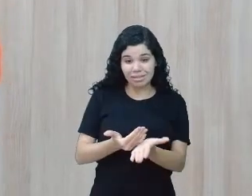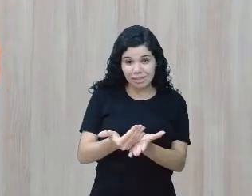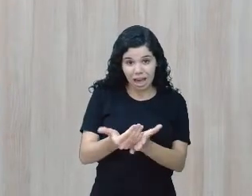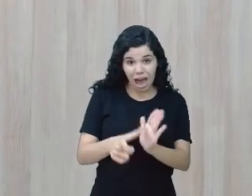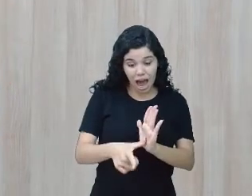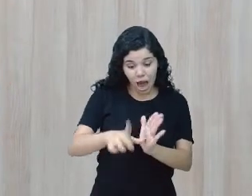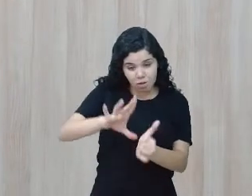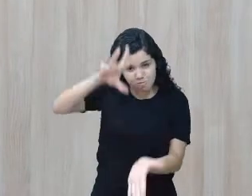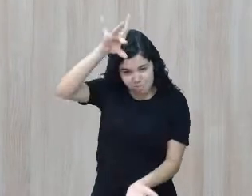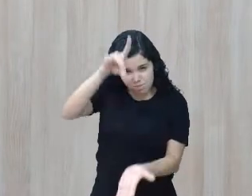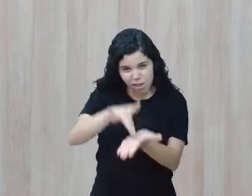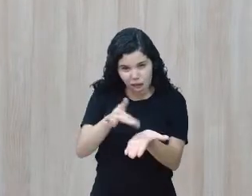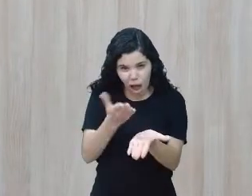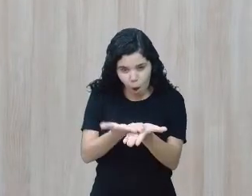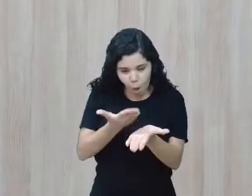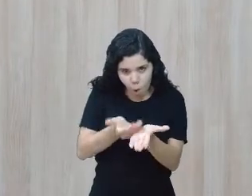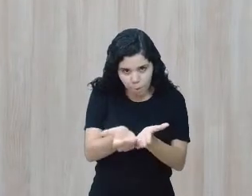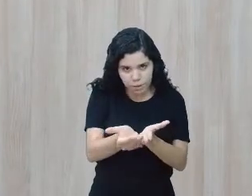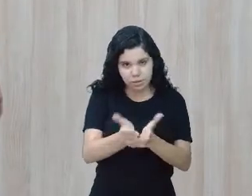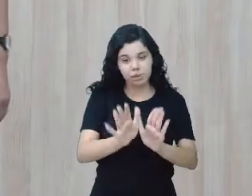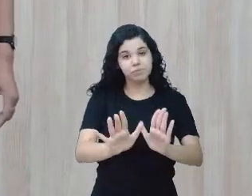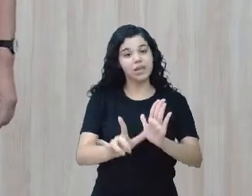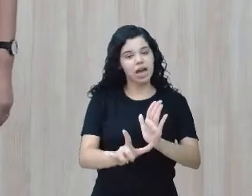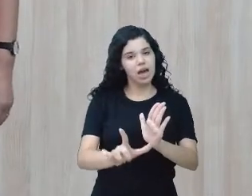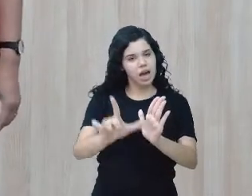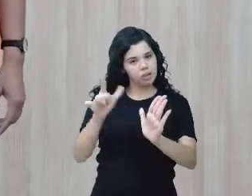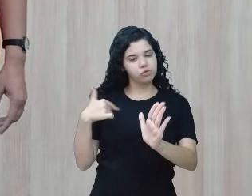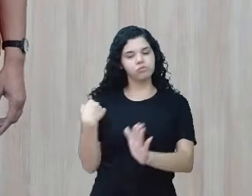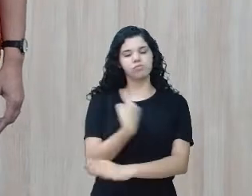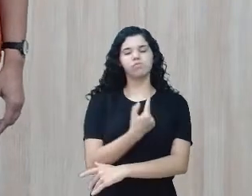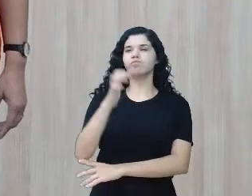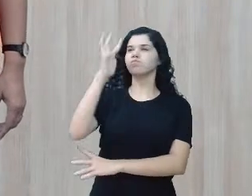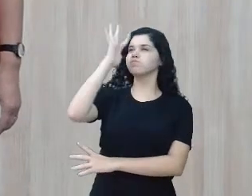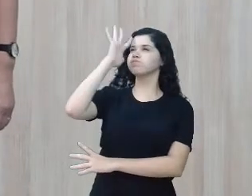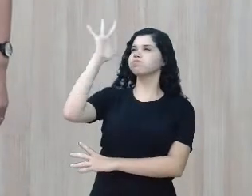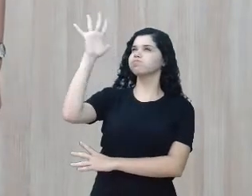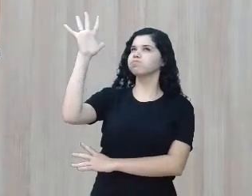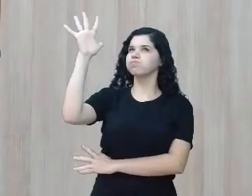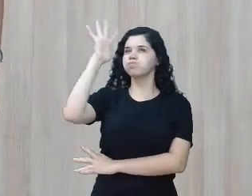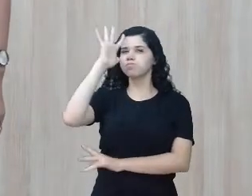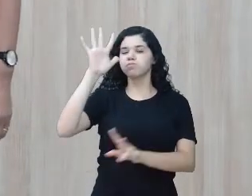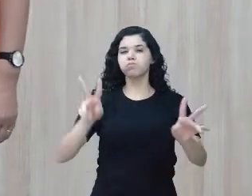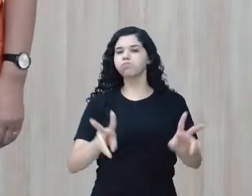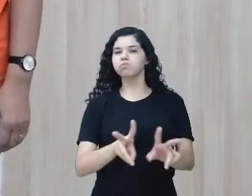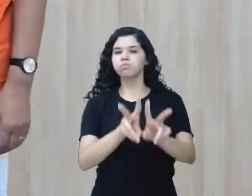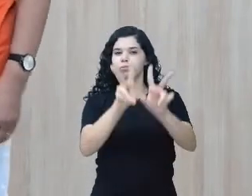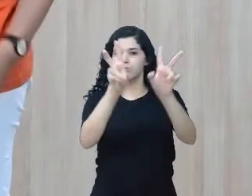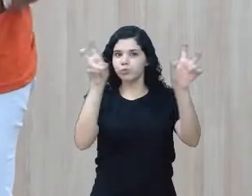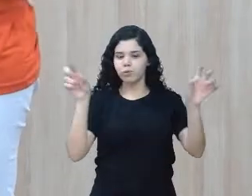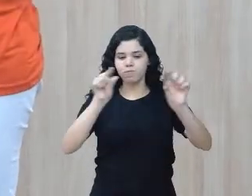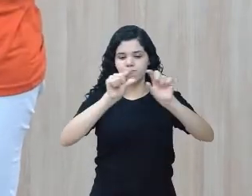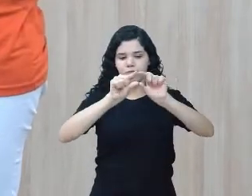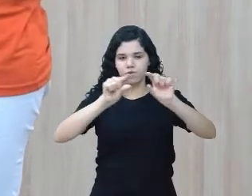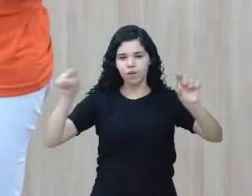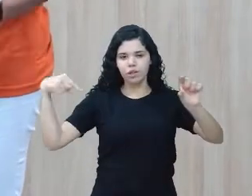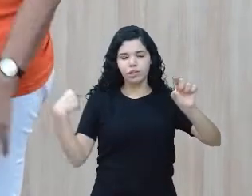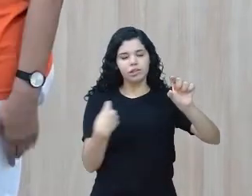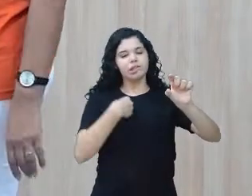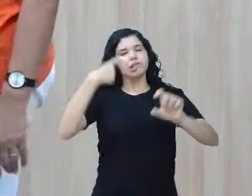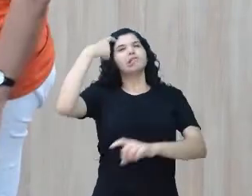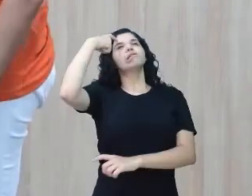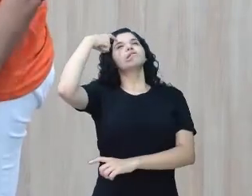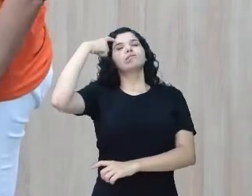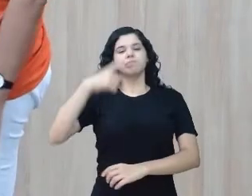conteúdo, nós iremos um pouquinho refletir sobre um tema, sobre um assunto, sobre uma frase que faz a gente